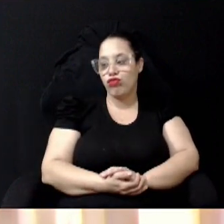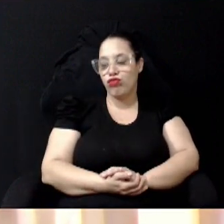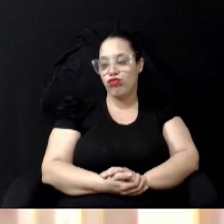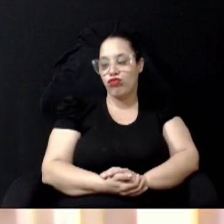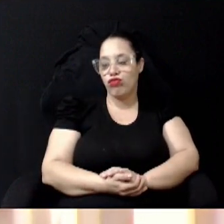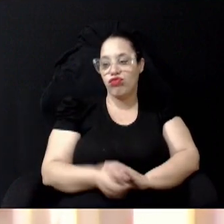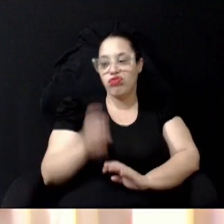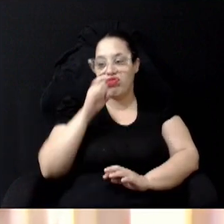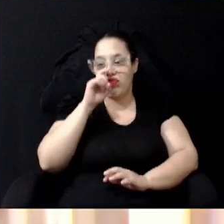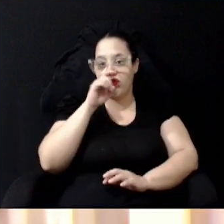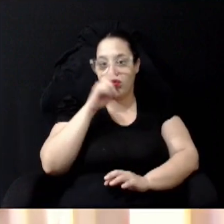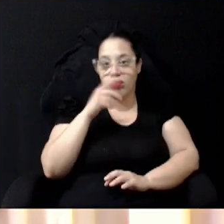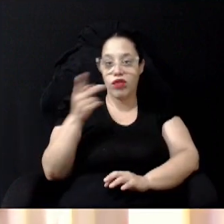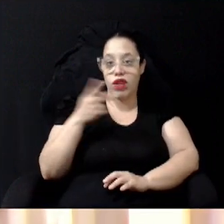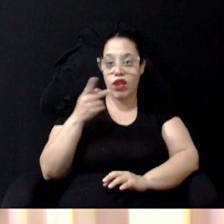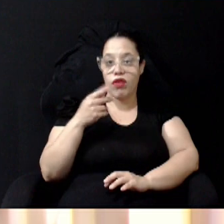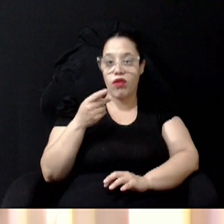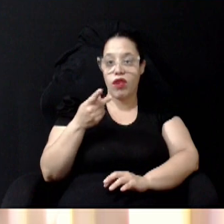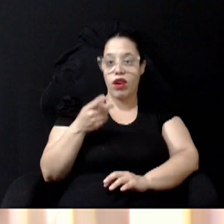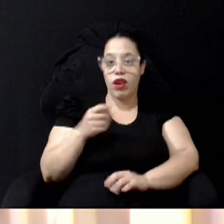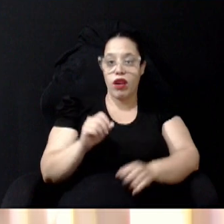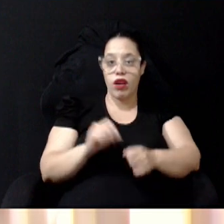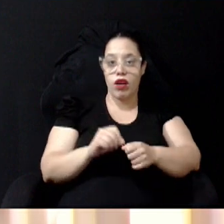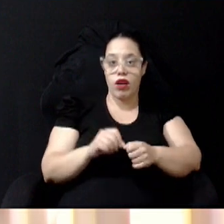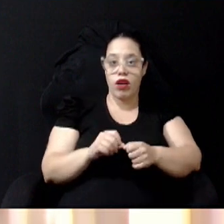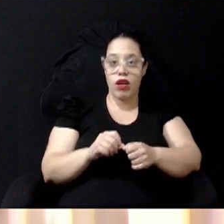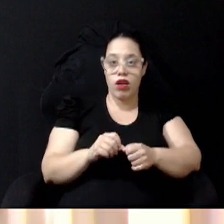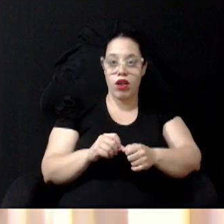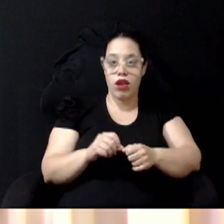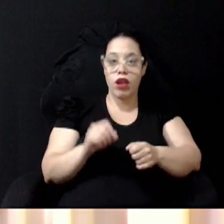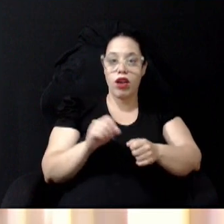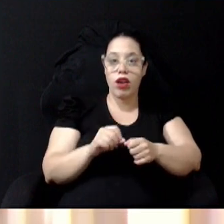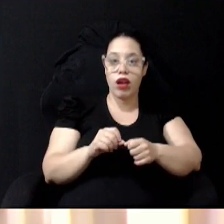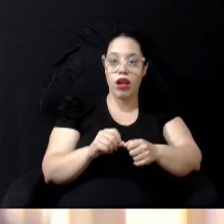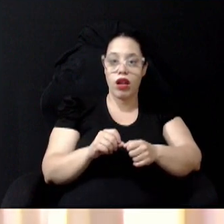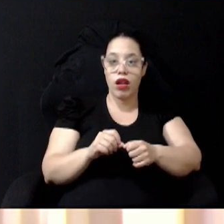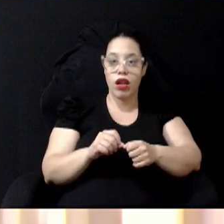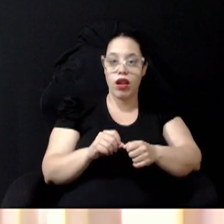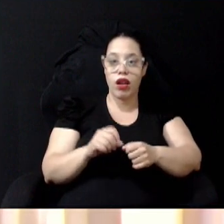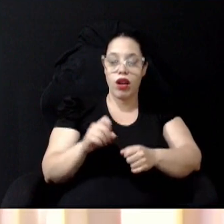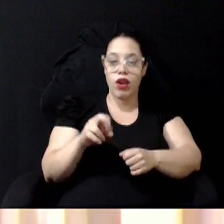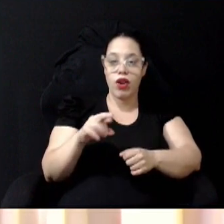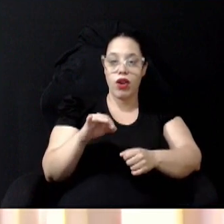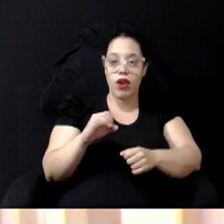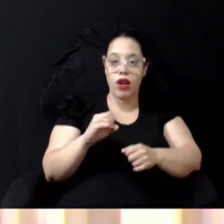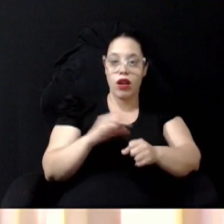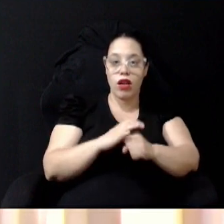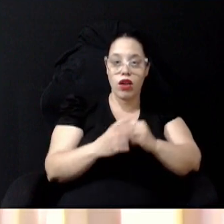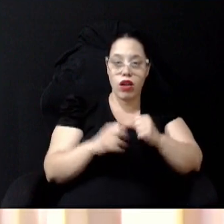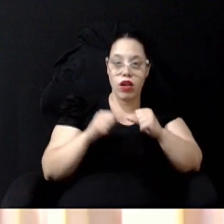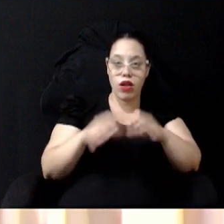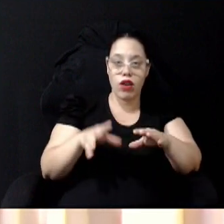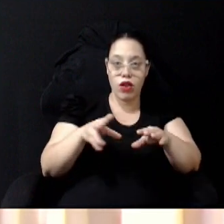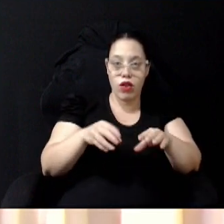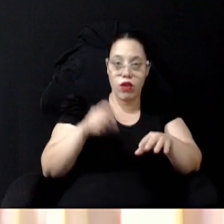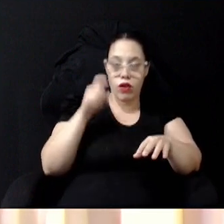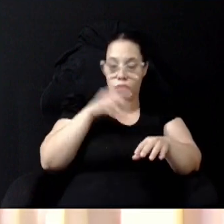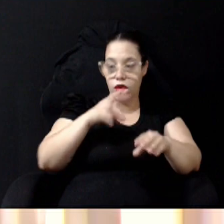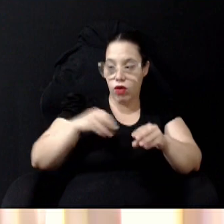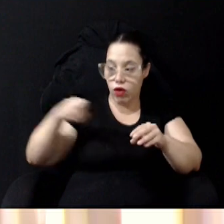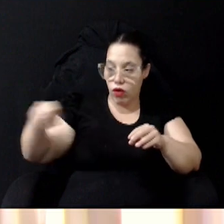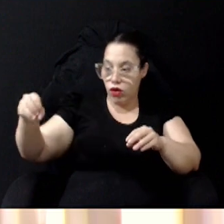não saíam para fazer. E numa feita dessas, a dona Sônia foi colocar o lixo do